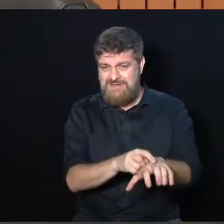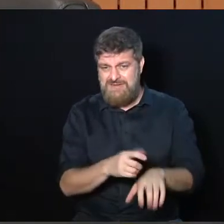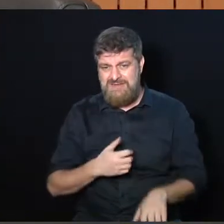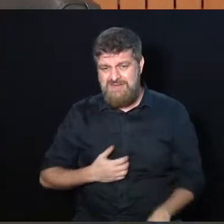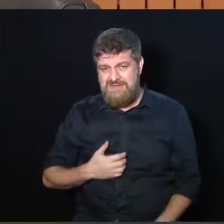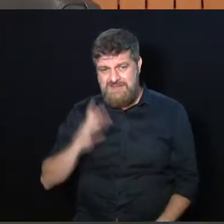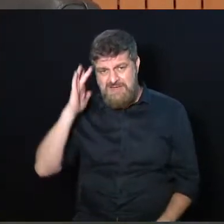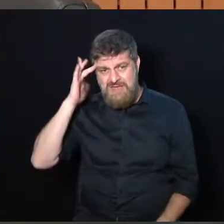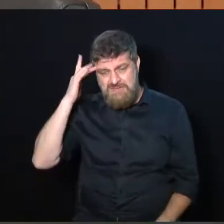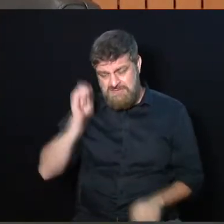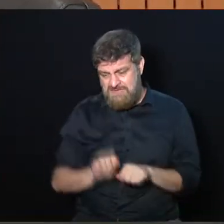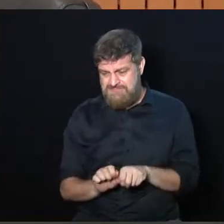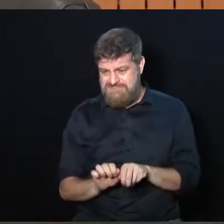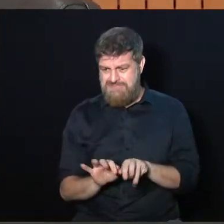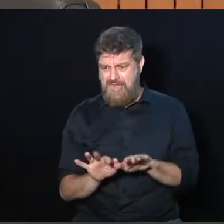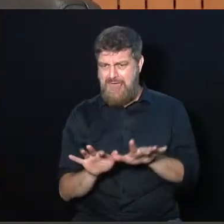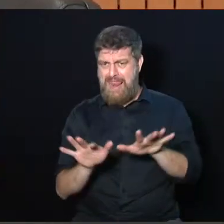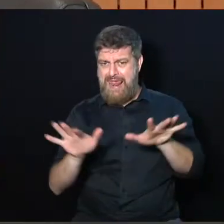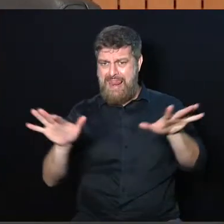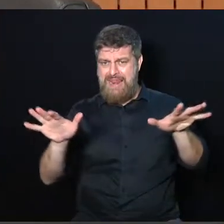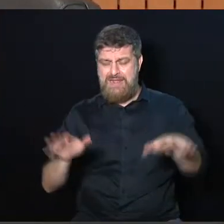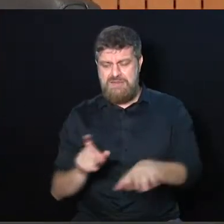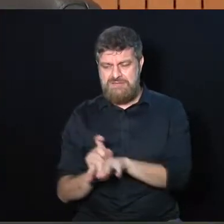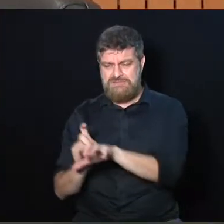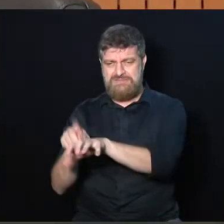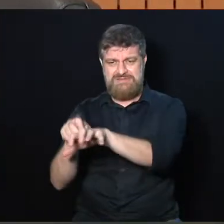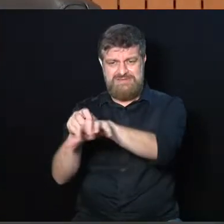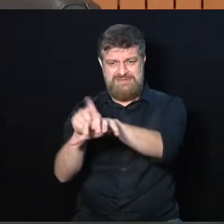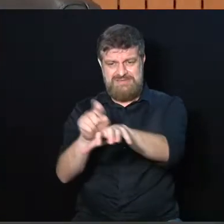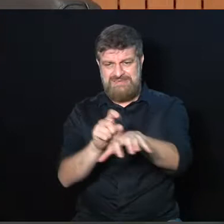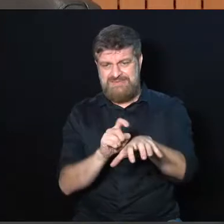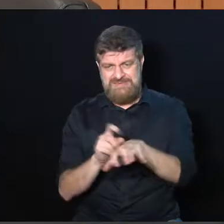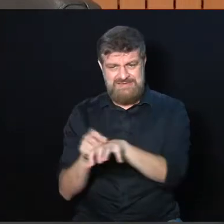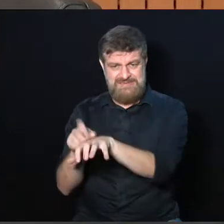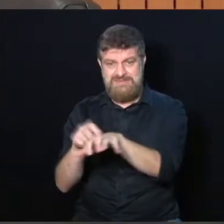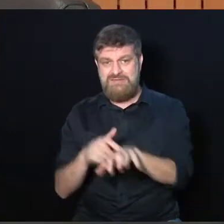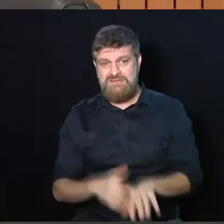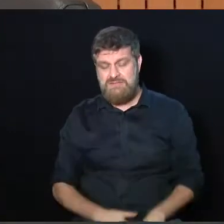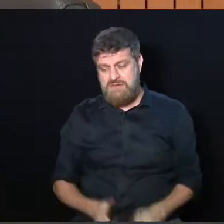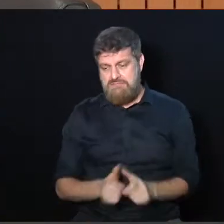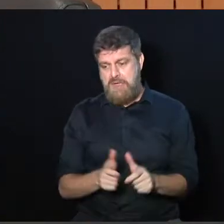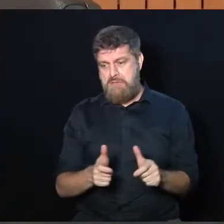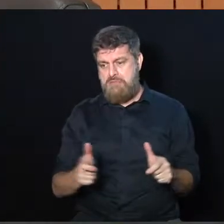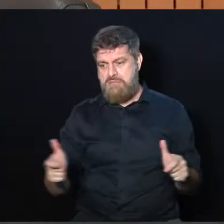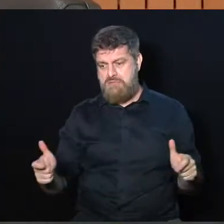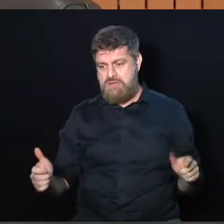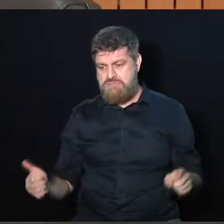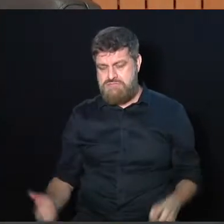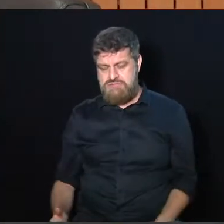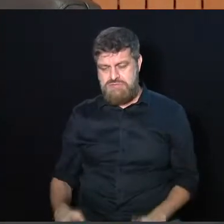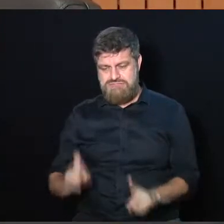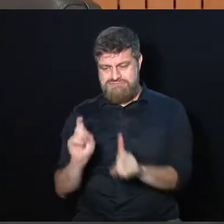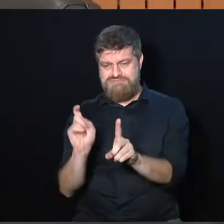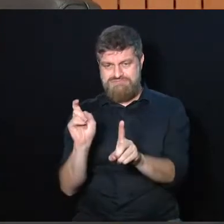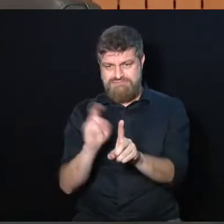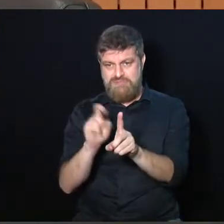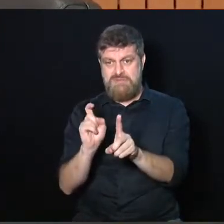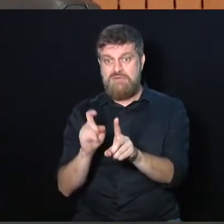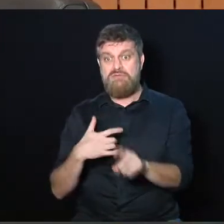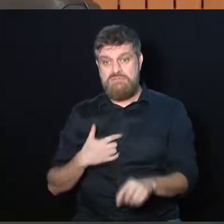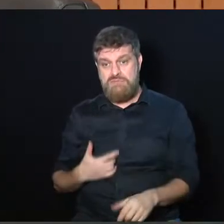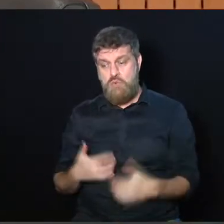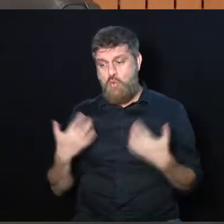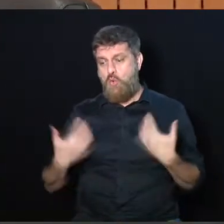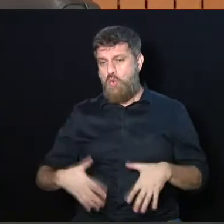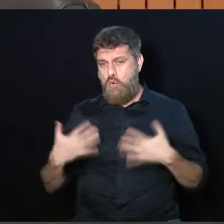ainda, que eles vão aflorar e vão sair da toca, e cada vez mais a gente vai ter mais acidente com esses